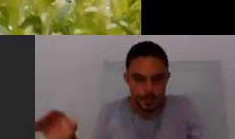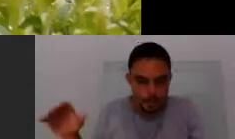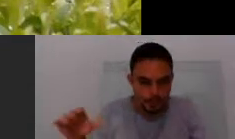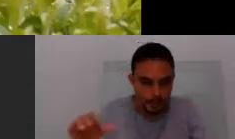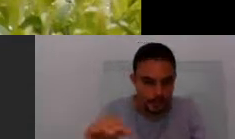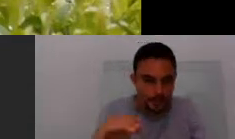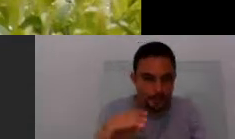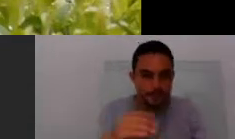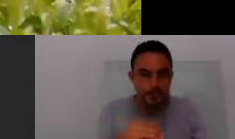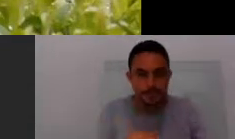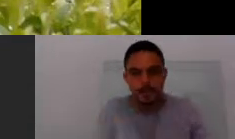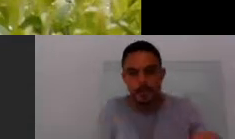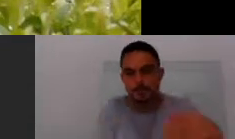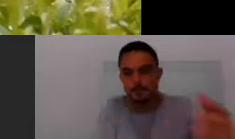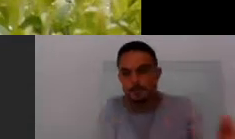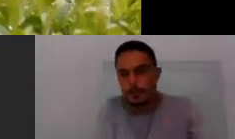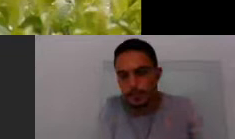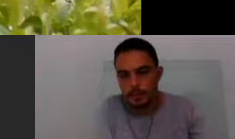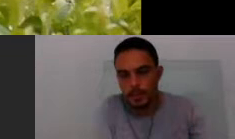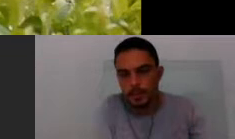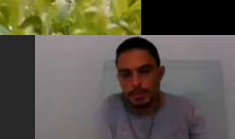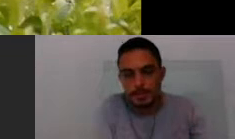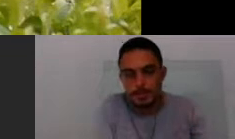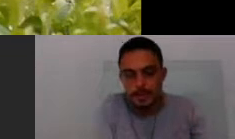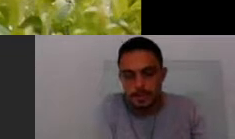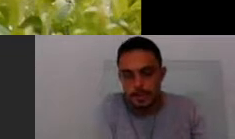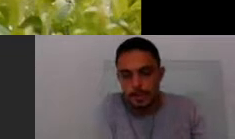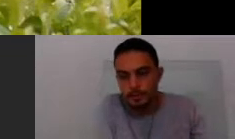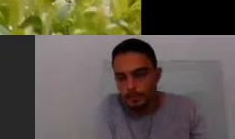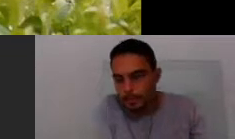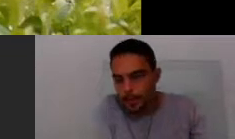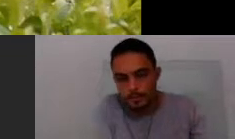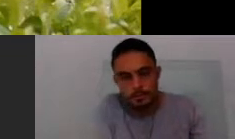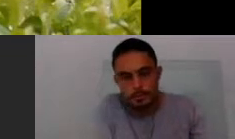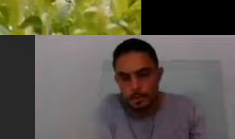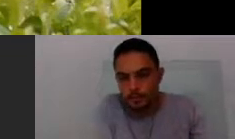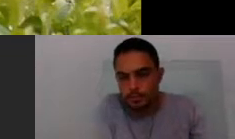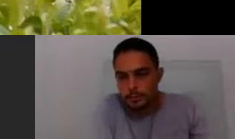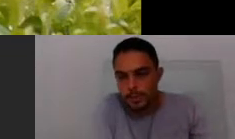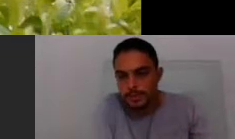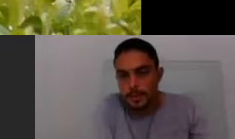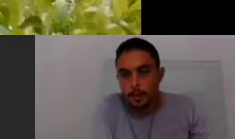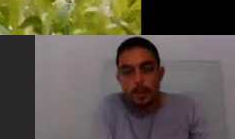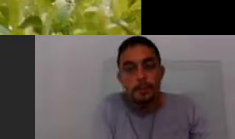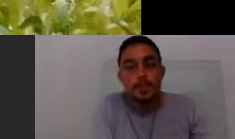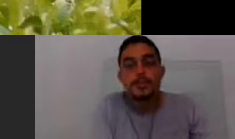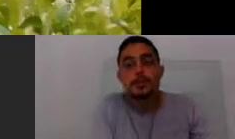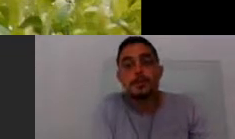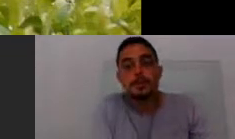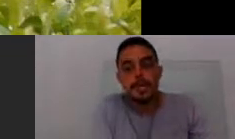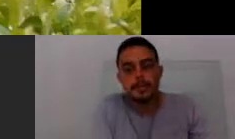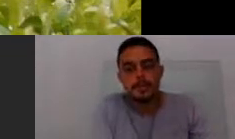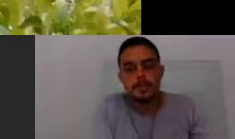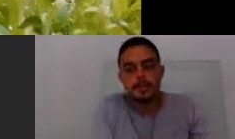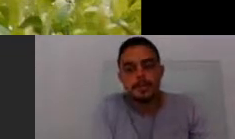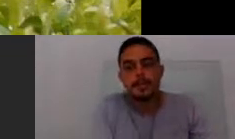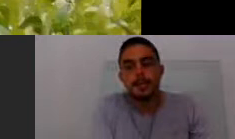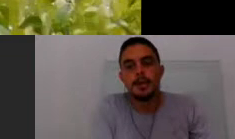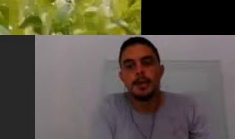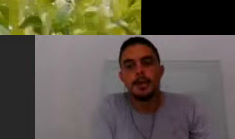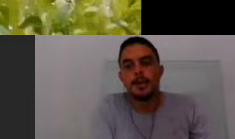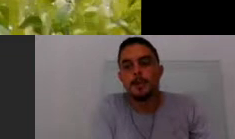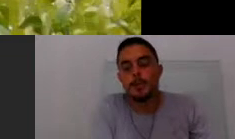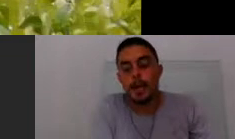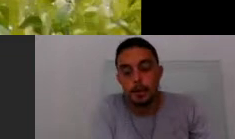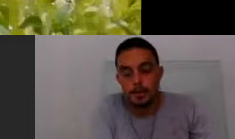superficial, só que essa água que vai pela superfície, ela leva junto com ela o quê? Sedimentos, parte do solo e tudo mais. Quando isso acontece,